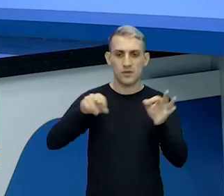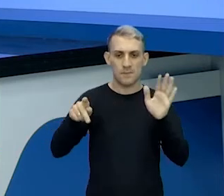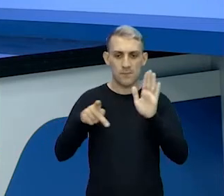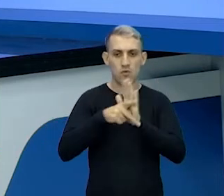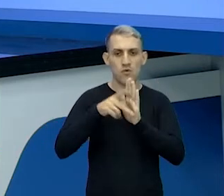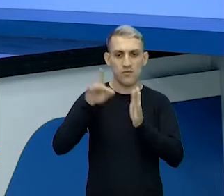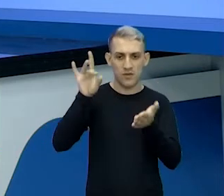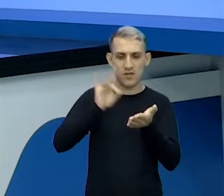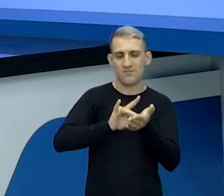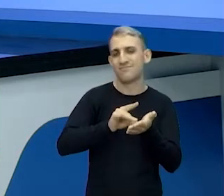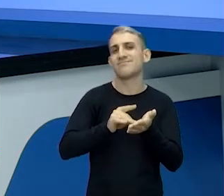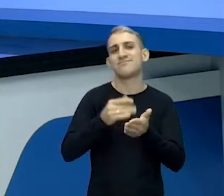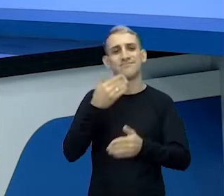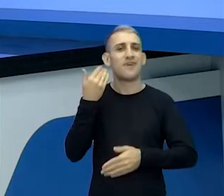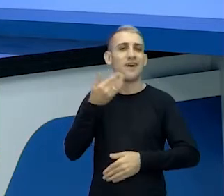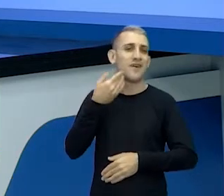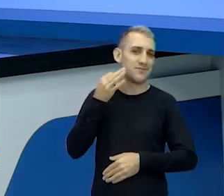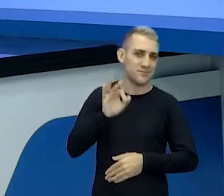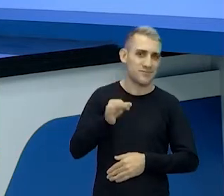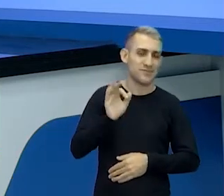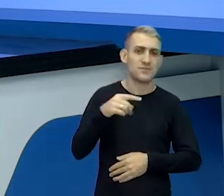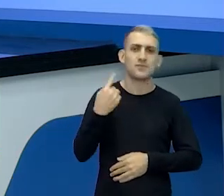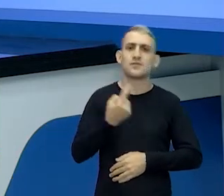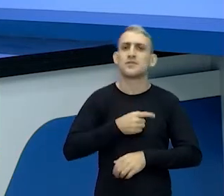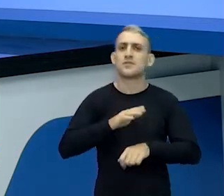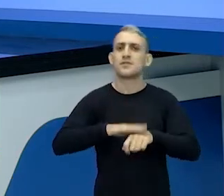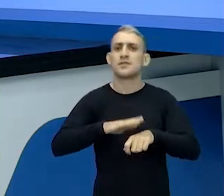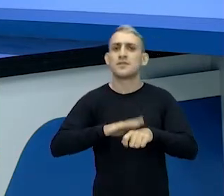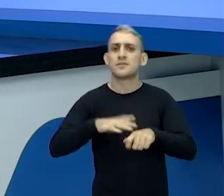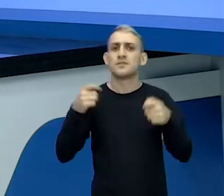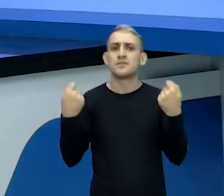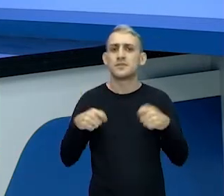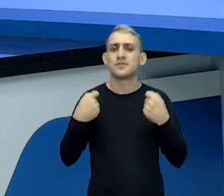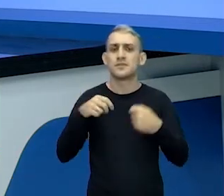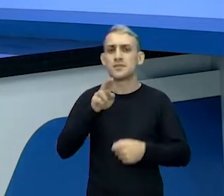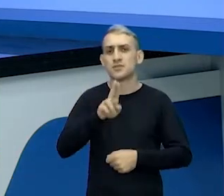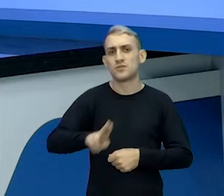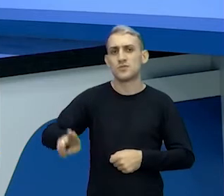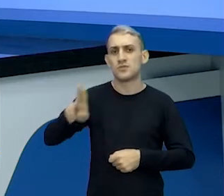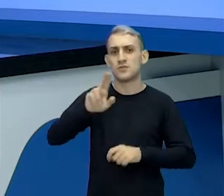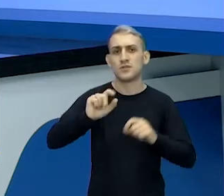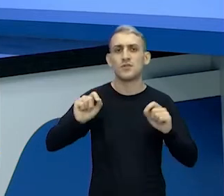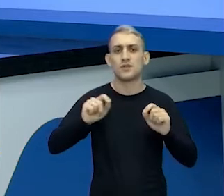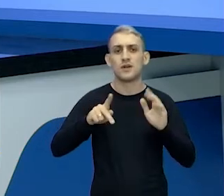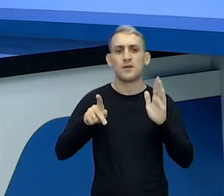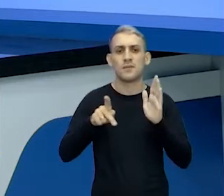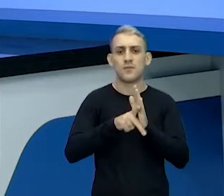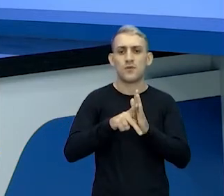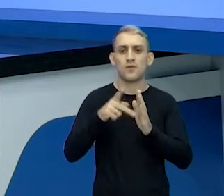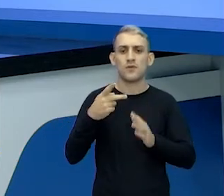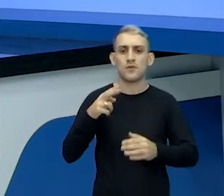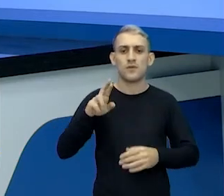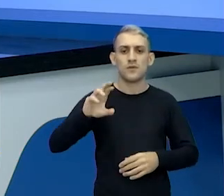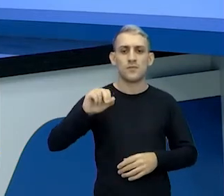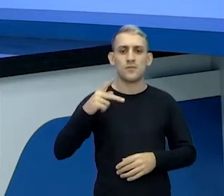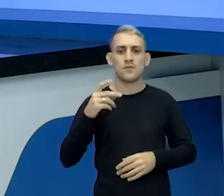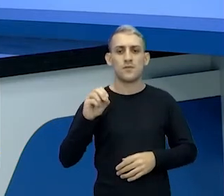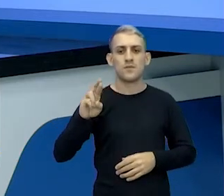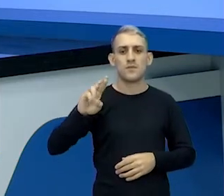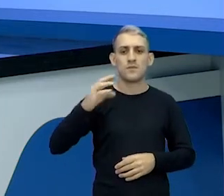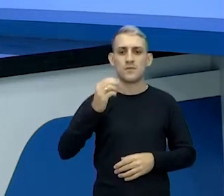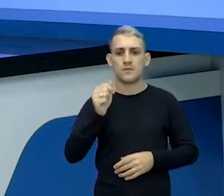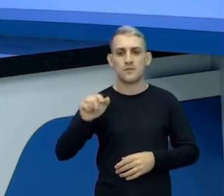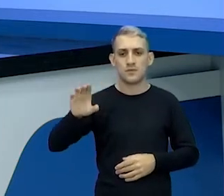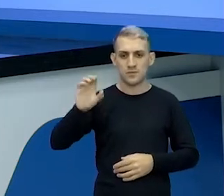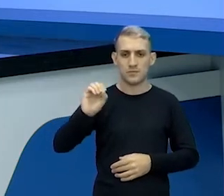mais fácil, né? E para fazer isso, basta usar aí a proporcionalidade, não é? Então,